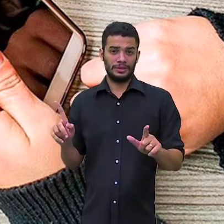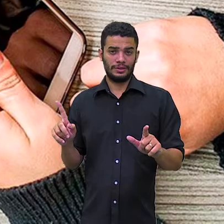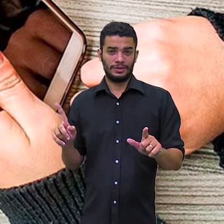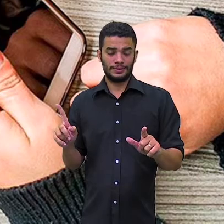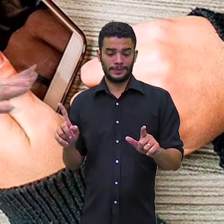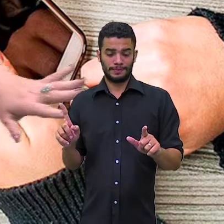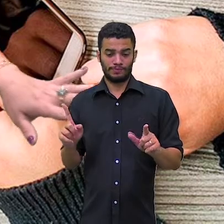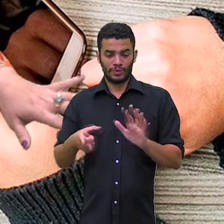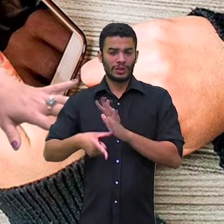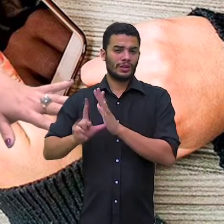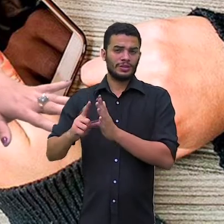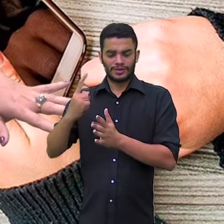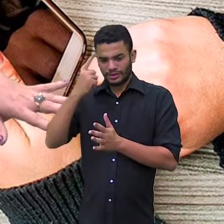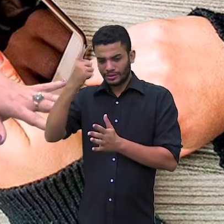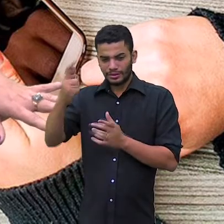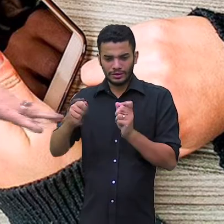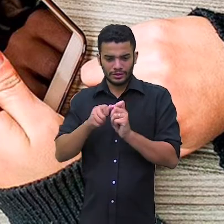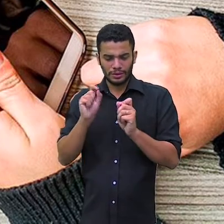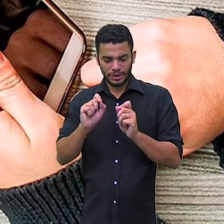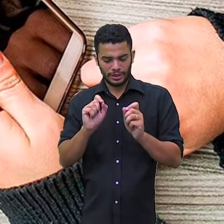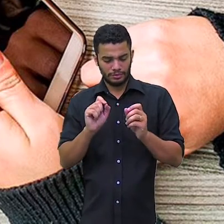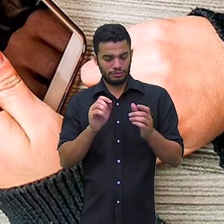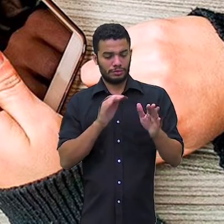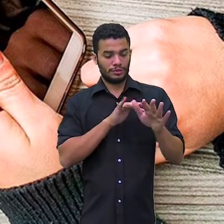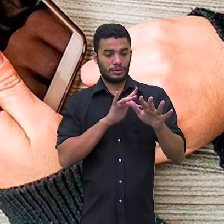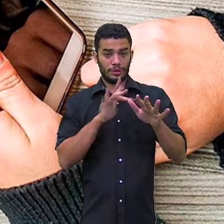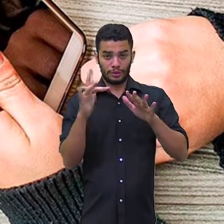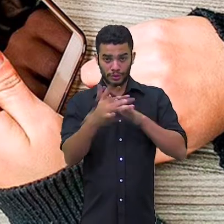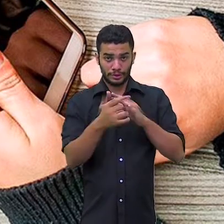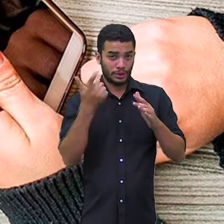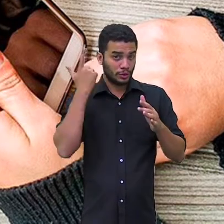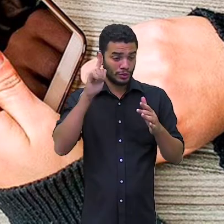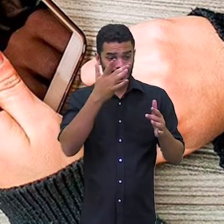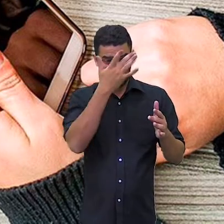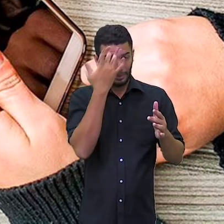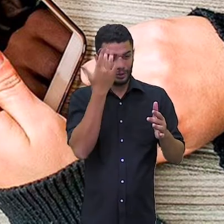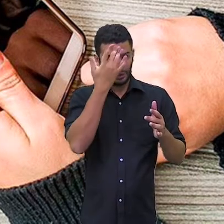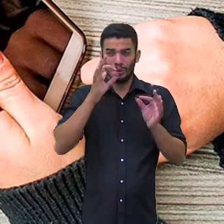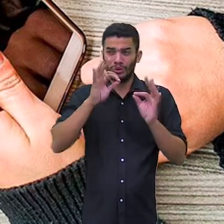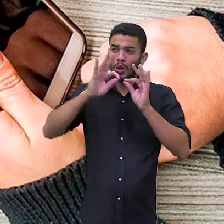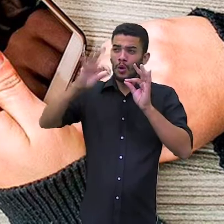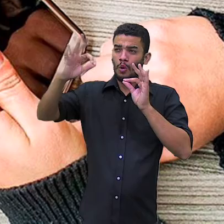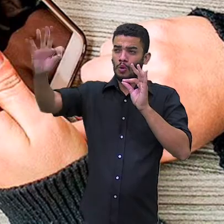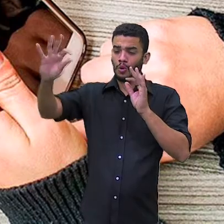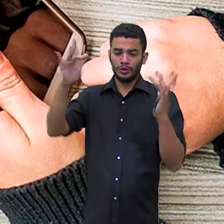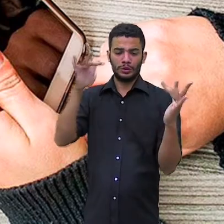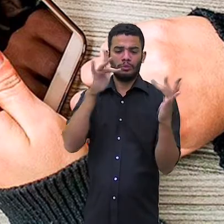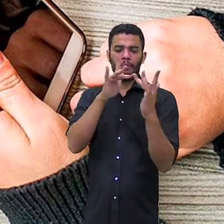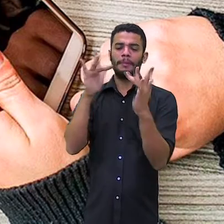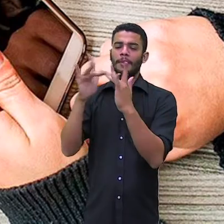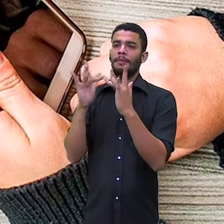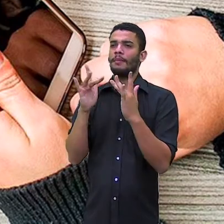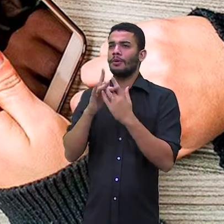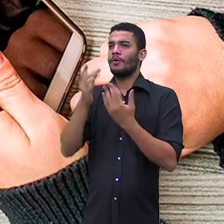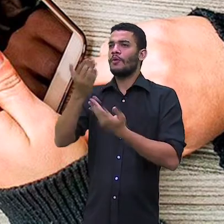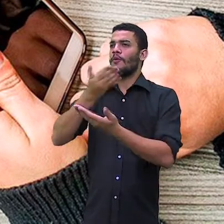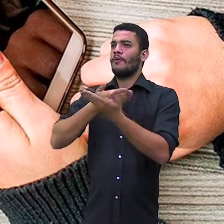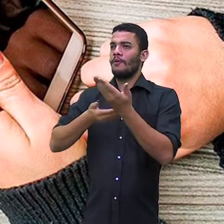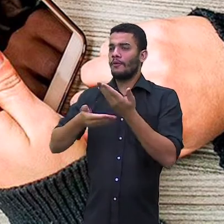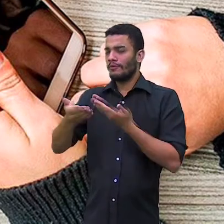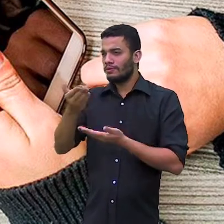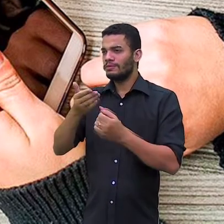aproximar acabou afastando. As redes sociais estão fazendo as pessoas